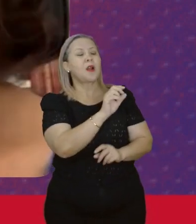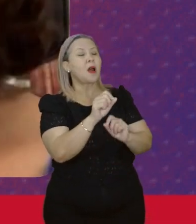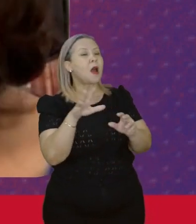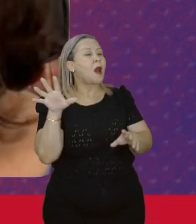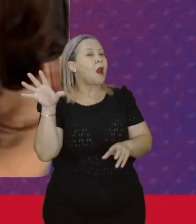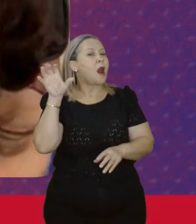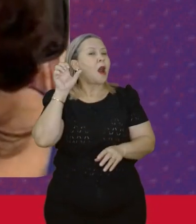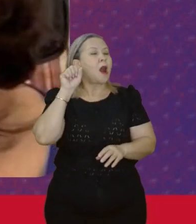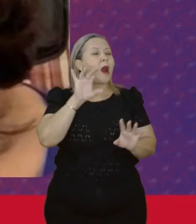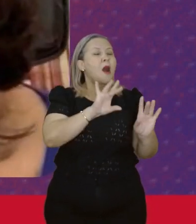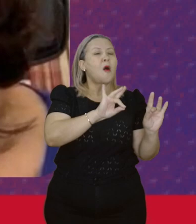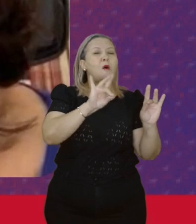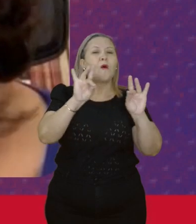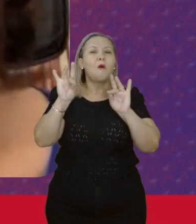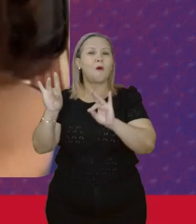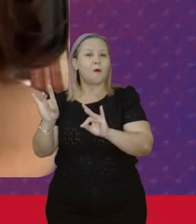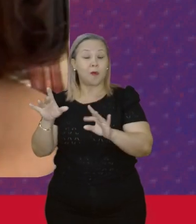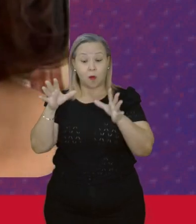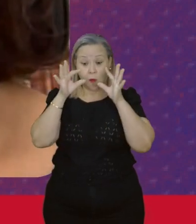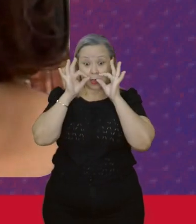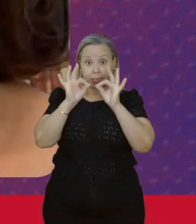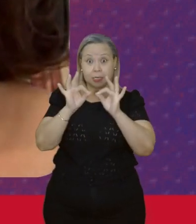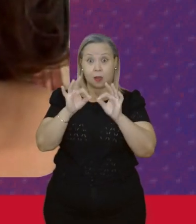se fosse Deus a falar contigo.